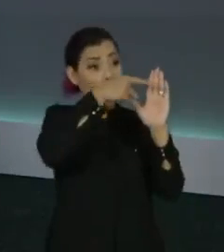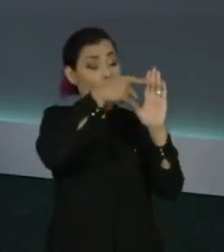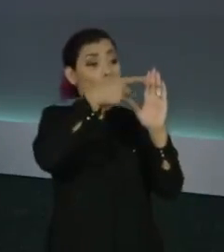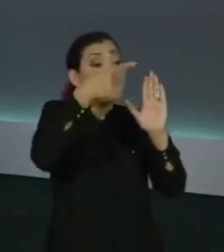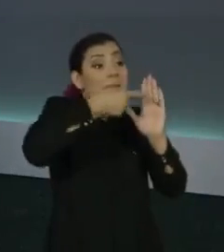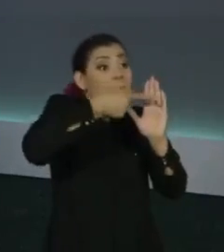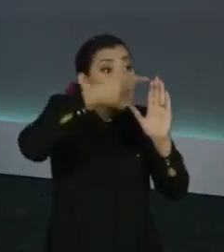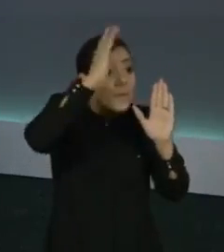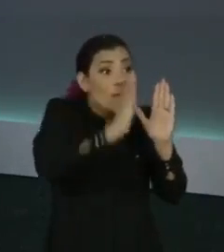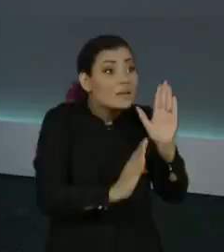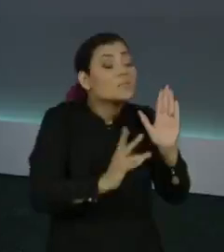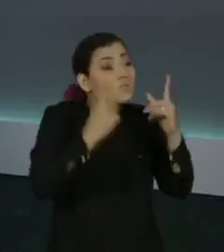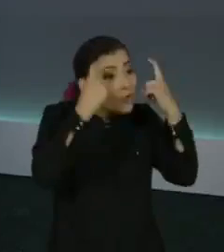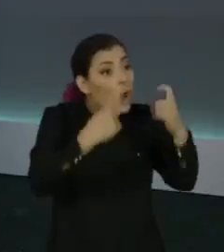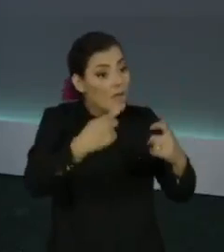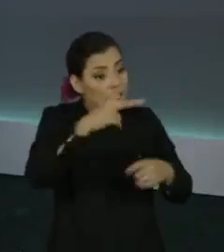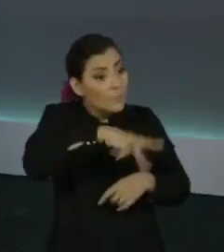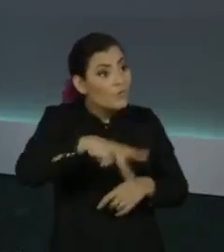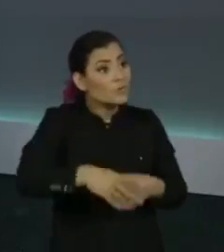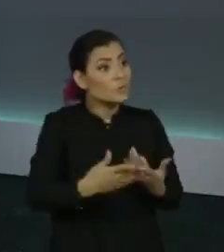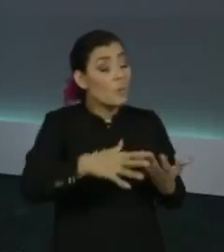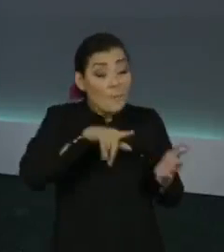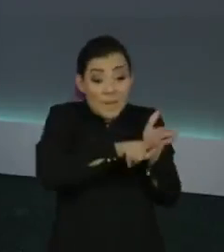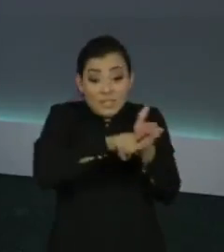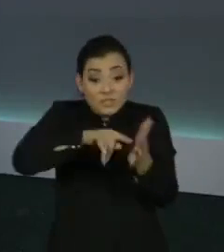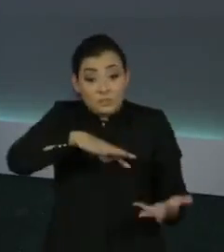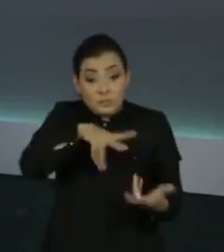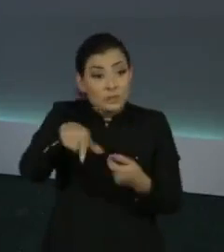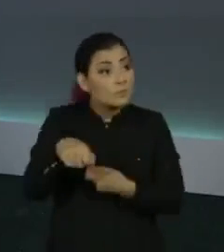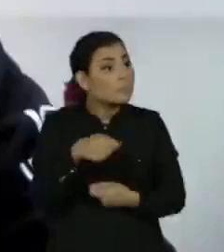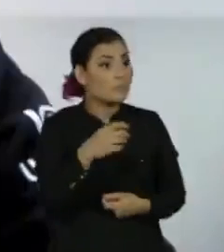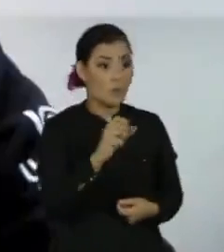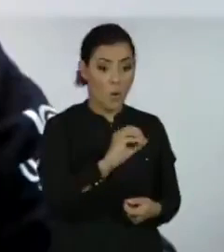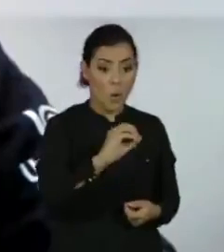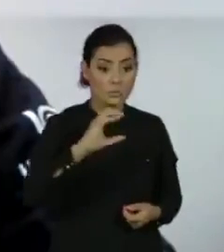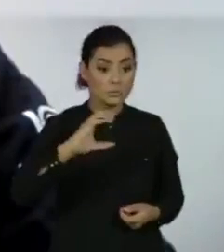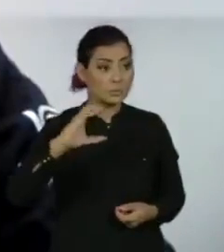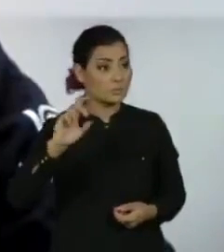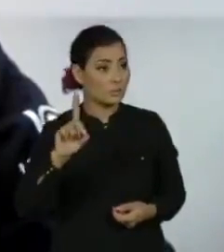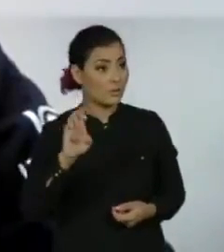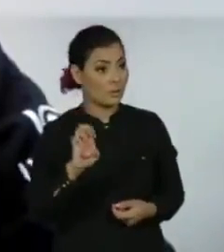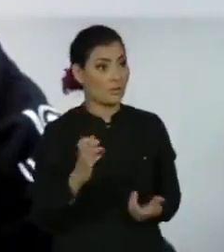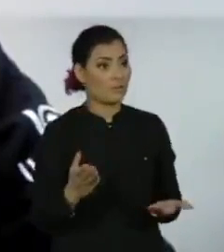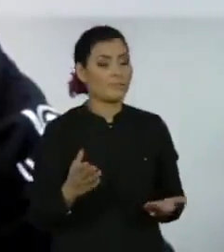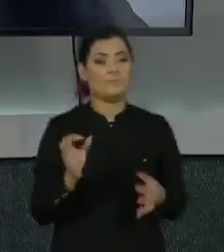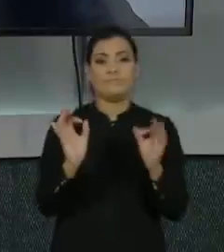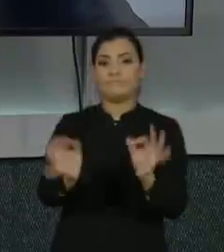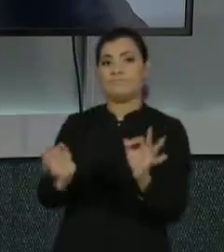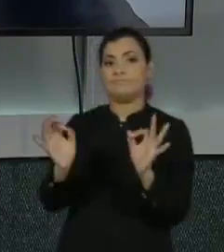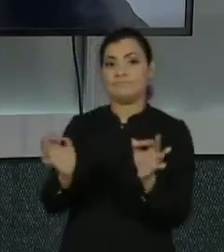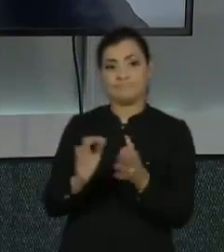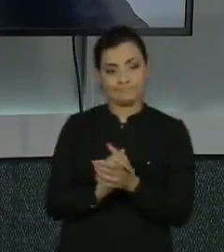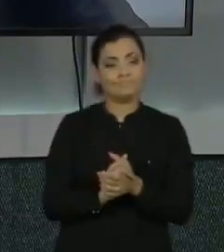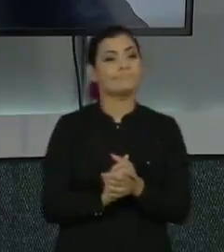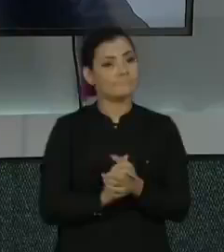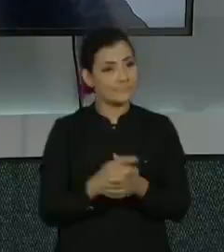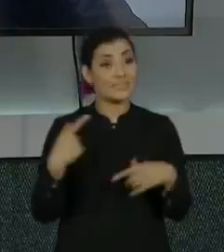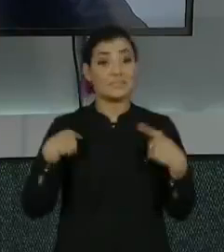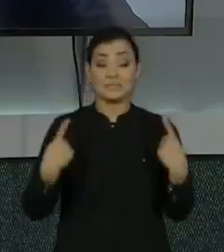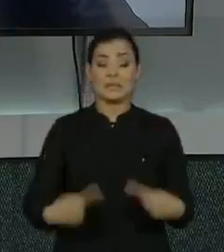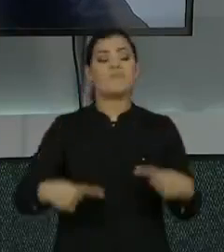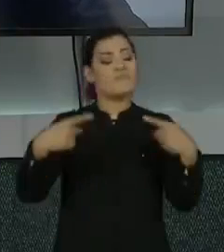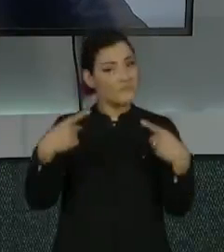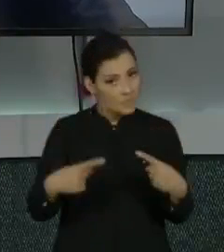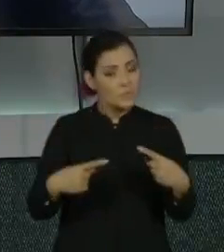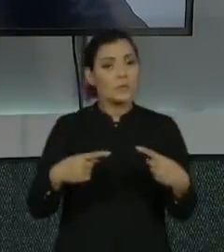contra o professor, segundo pesquisa global da OCDE. Exatamente. É um ranking que nos desafia